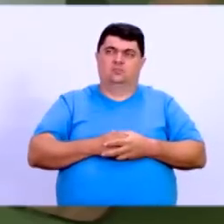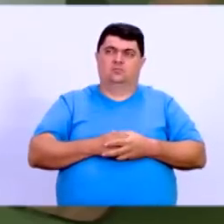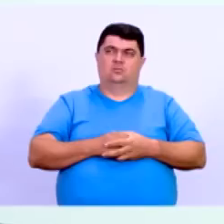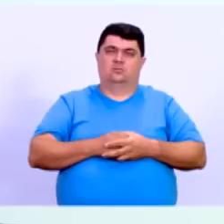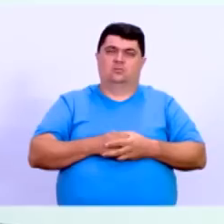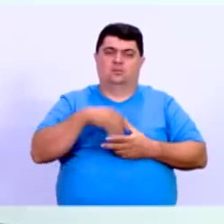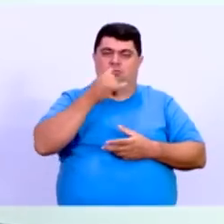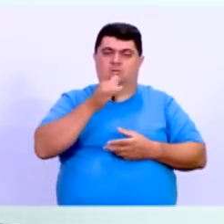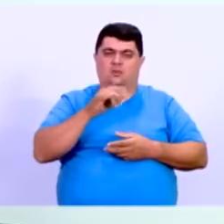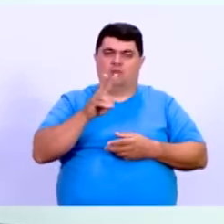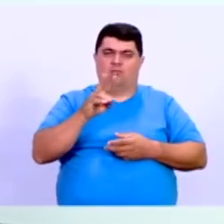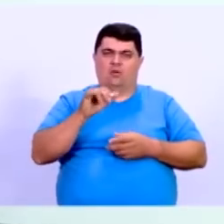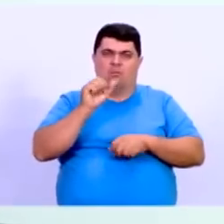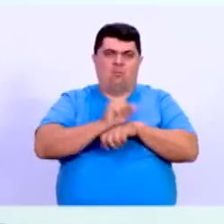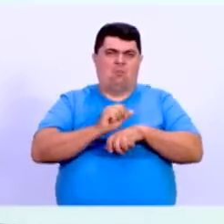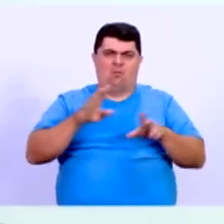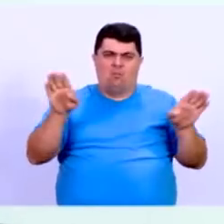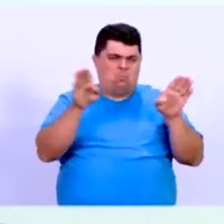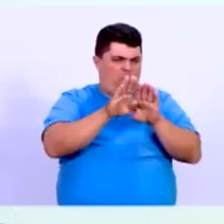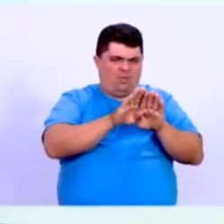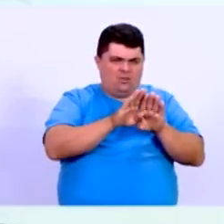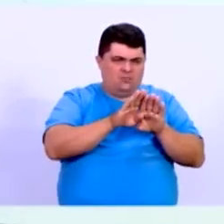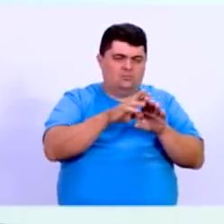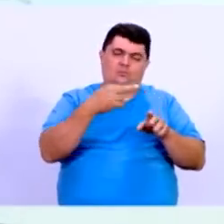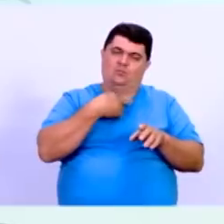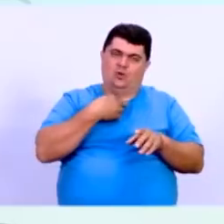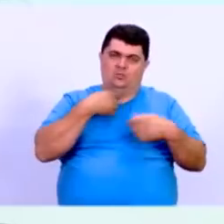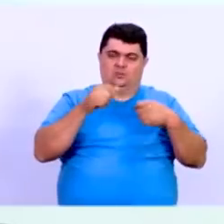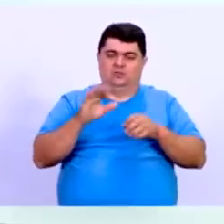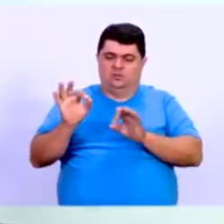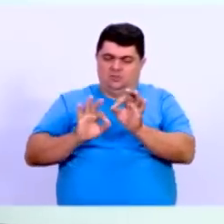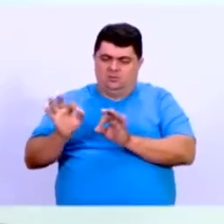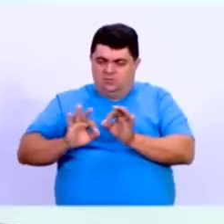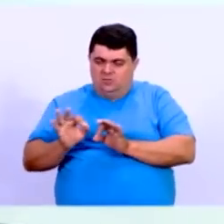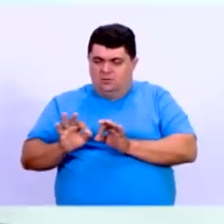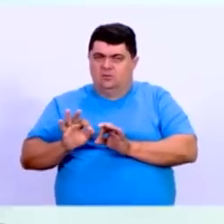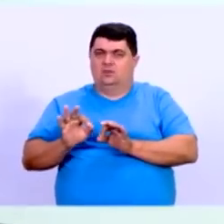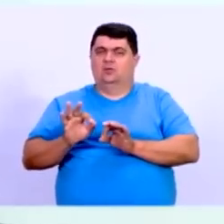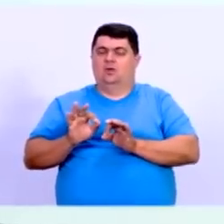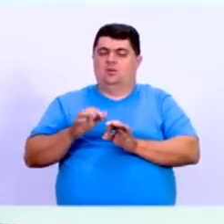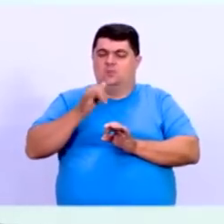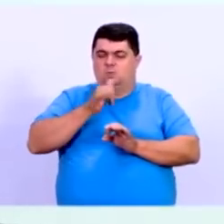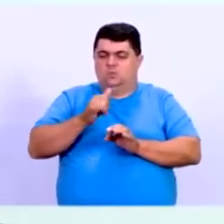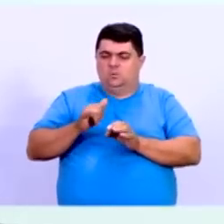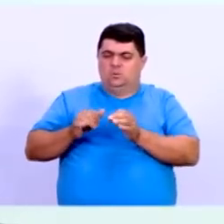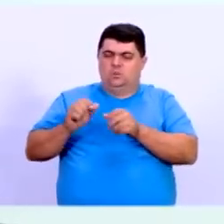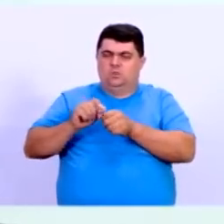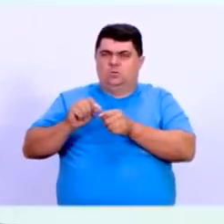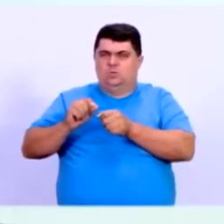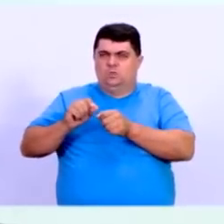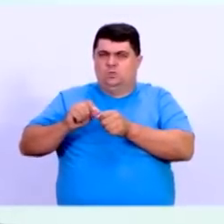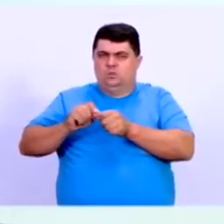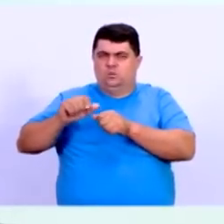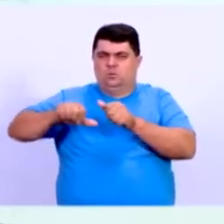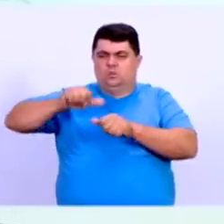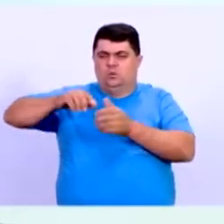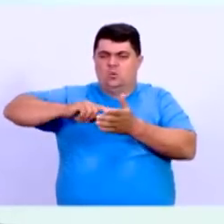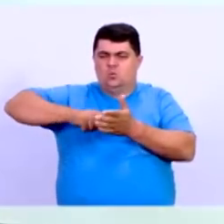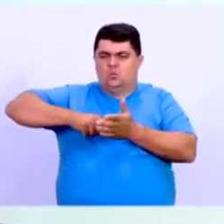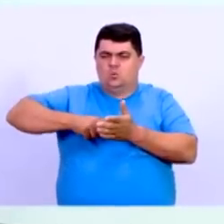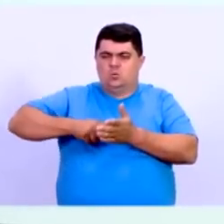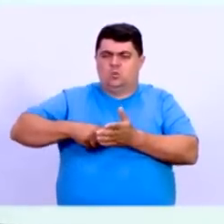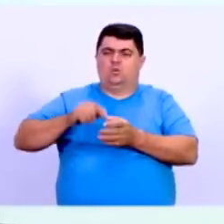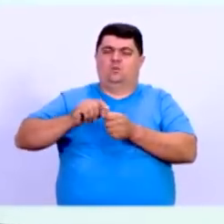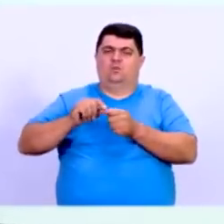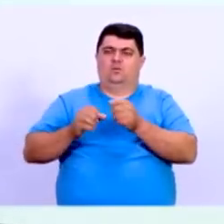Faltou energia, não vai deixar de vender porque faltou energia? Não, né, professor? Tem que ter pelo menos um gerador ali, né? Para aguentar por algum tempo. Tem que ter um sistema de redundância,